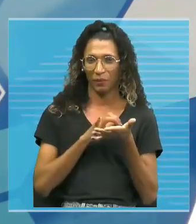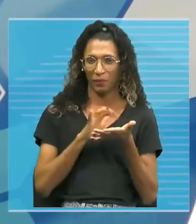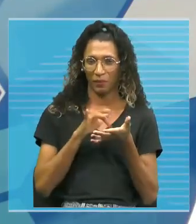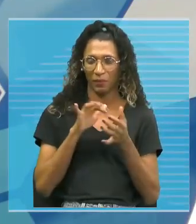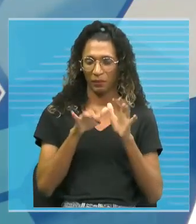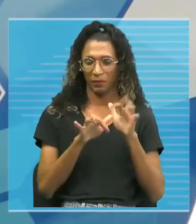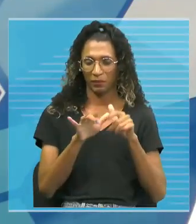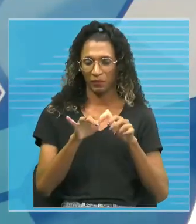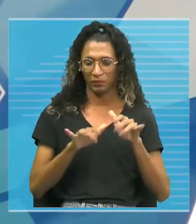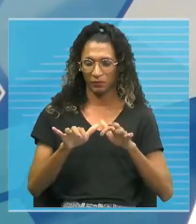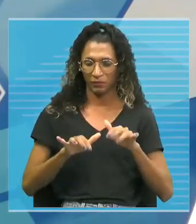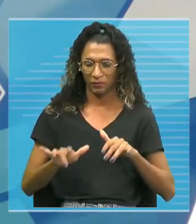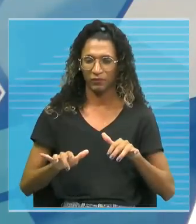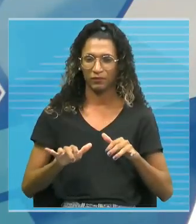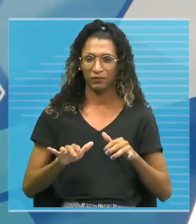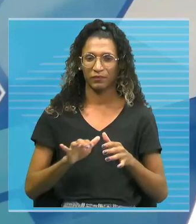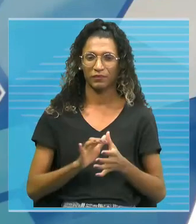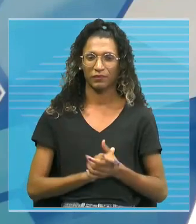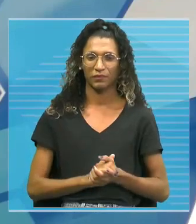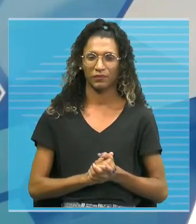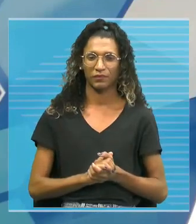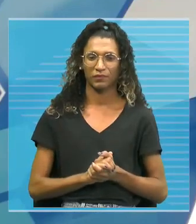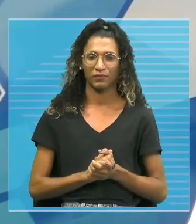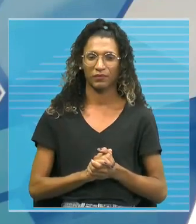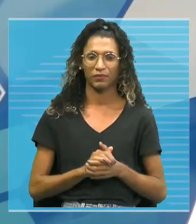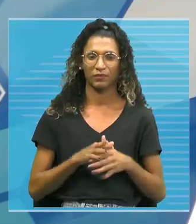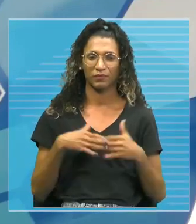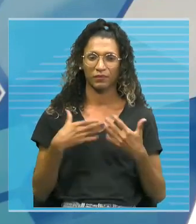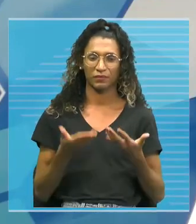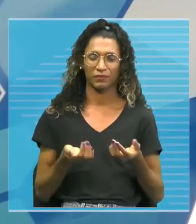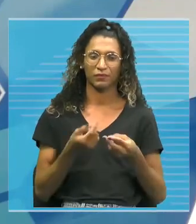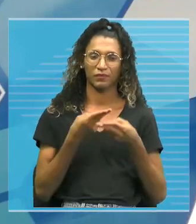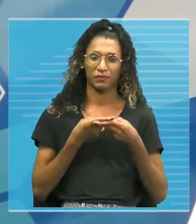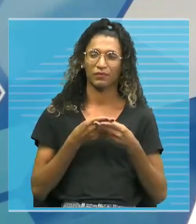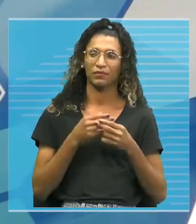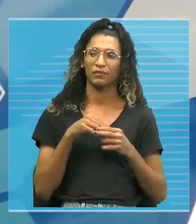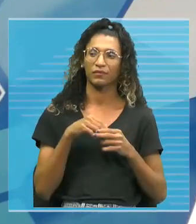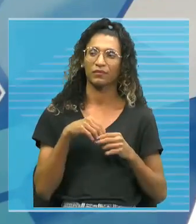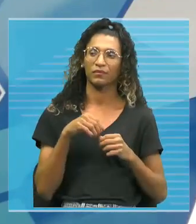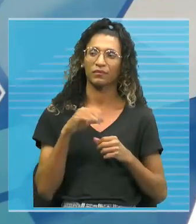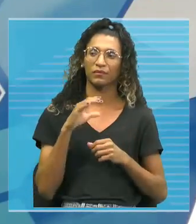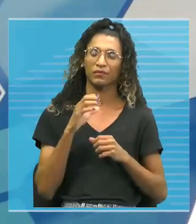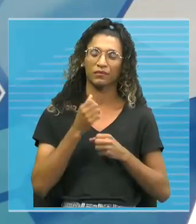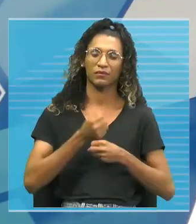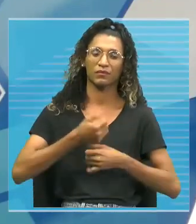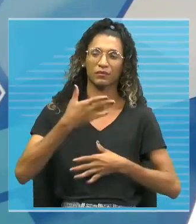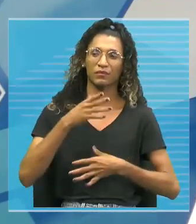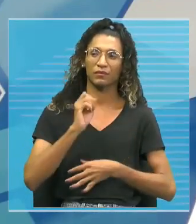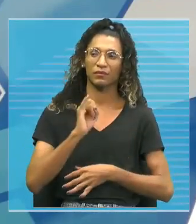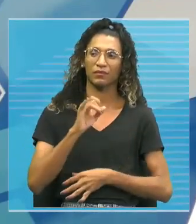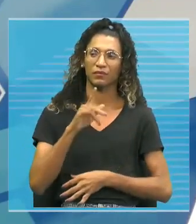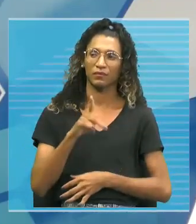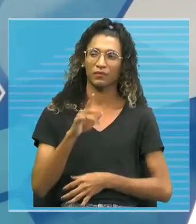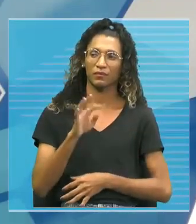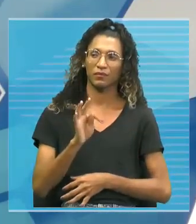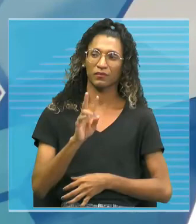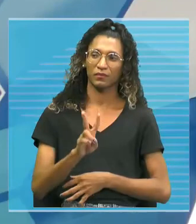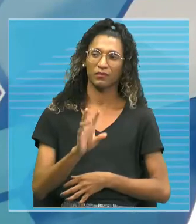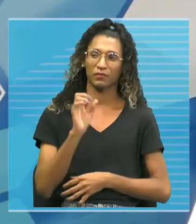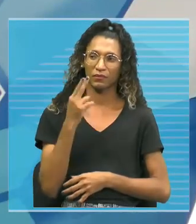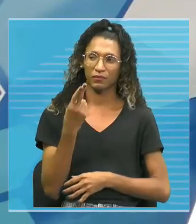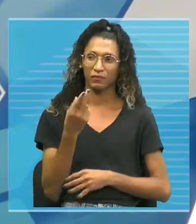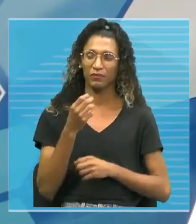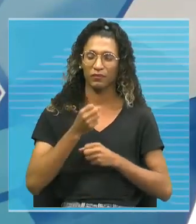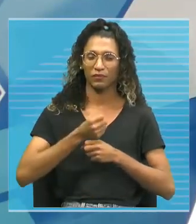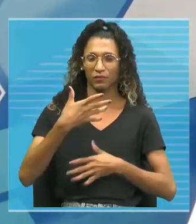ó, através do chat do IPTV. Ou do chat do YouTube.